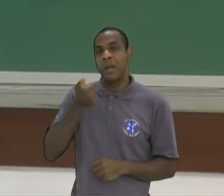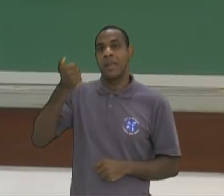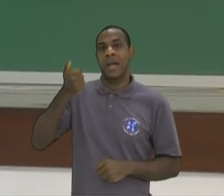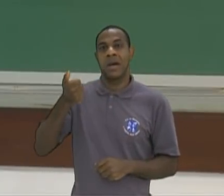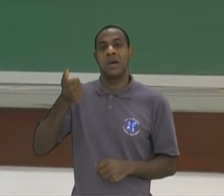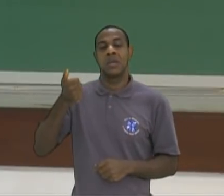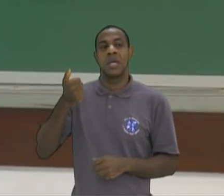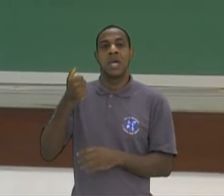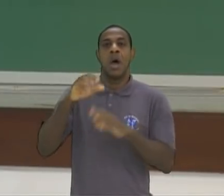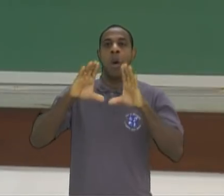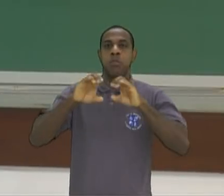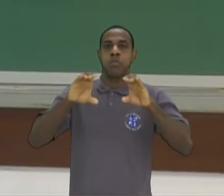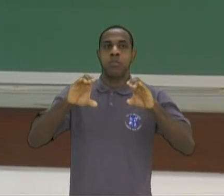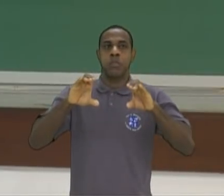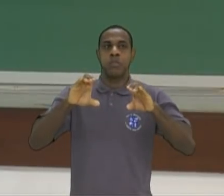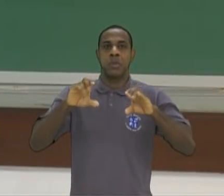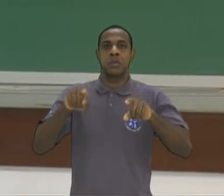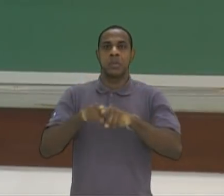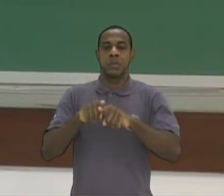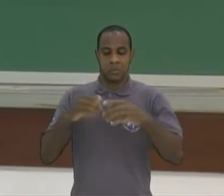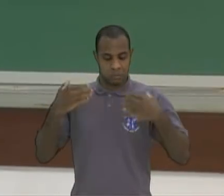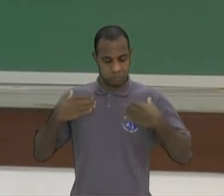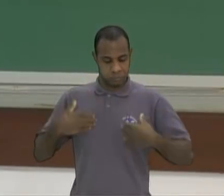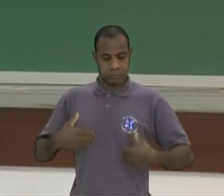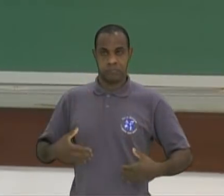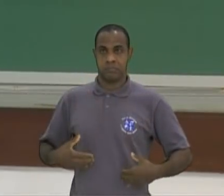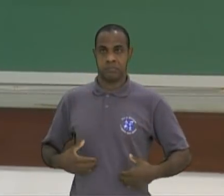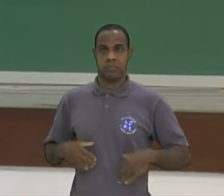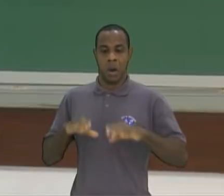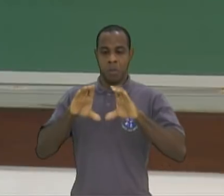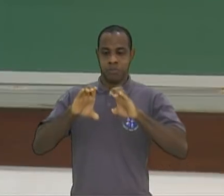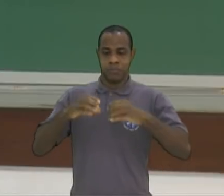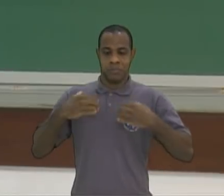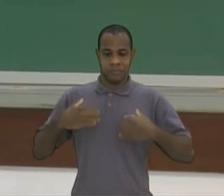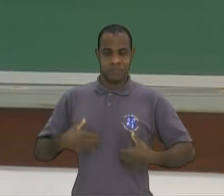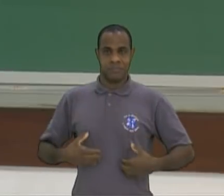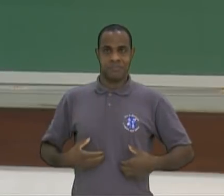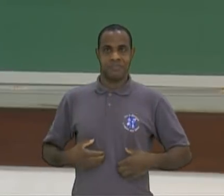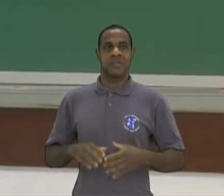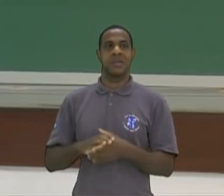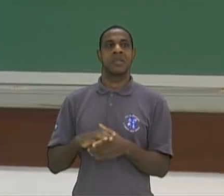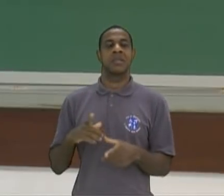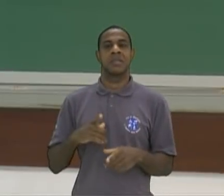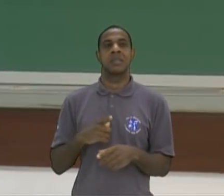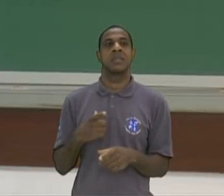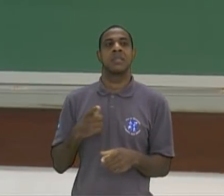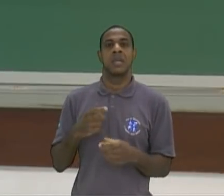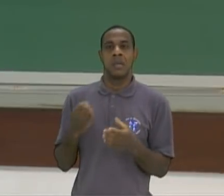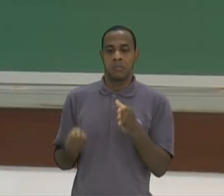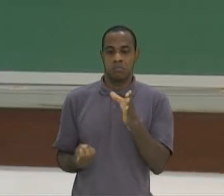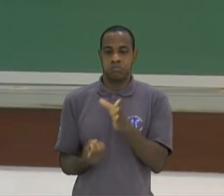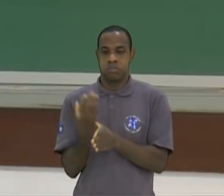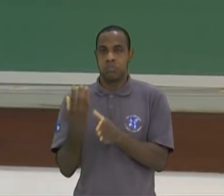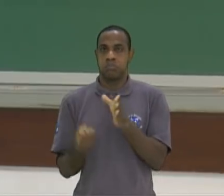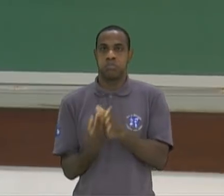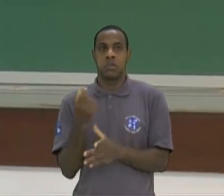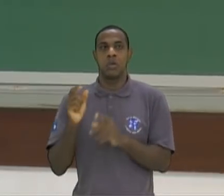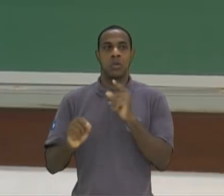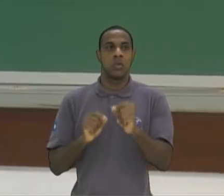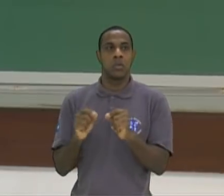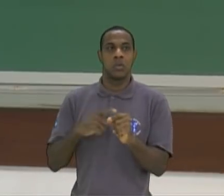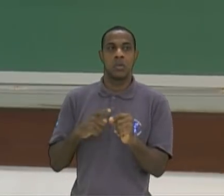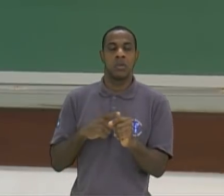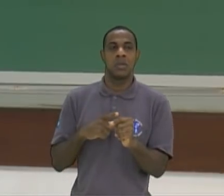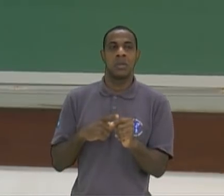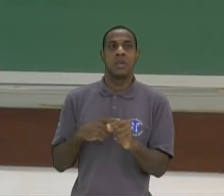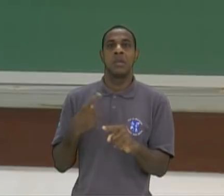músculos da cadeia de flexão do corpo. Uma vez que essa tem a sua ativação mal organizada ou anulada, né,